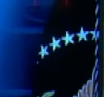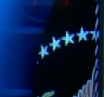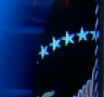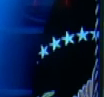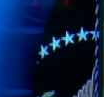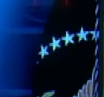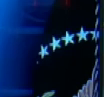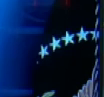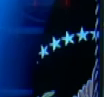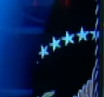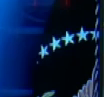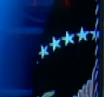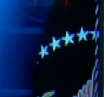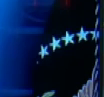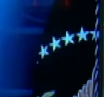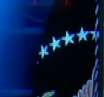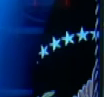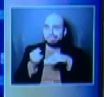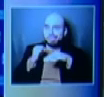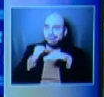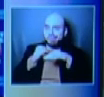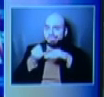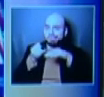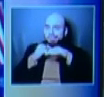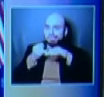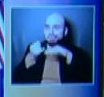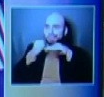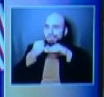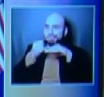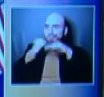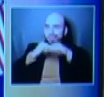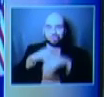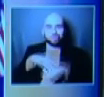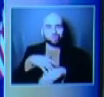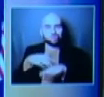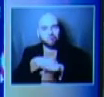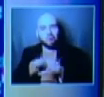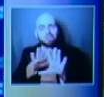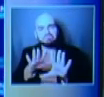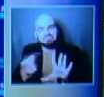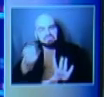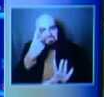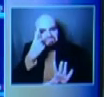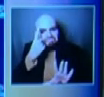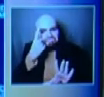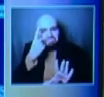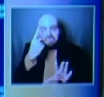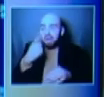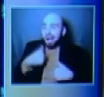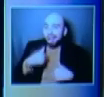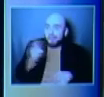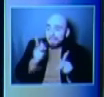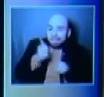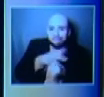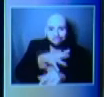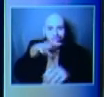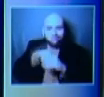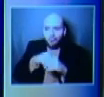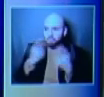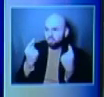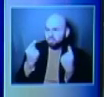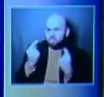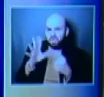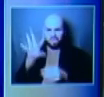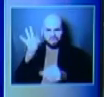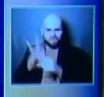transporte na alimentação e tudo mais como que fica disso então como é que ficou o impacto dessa alta nos nossos